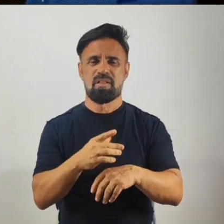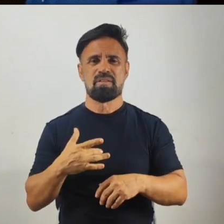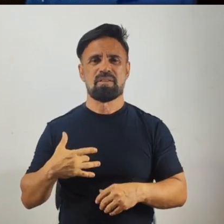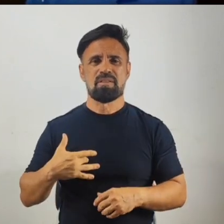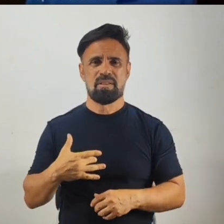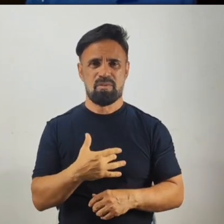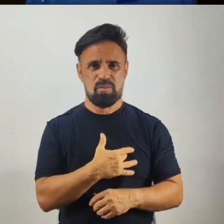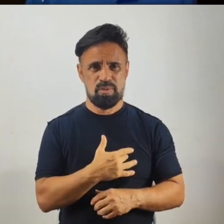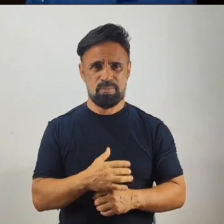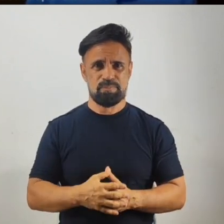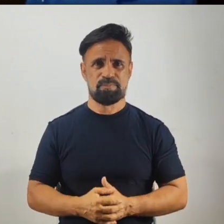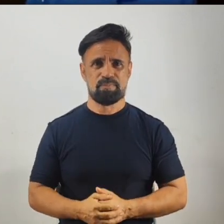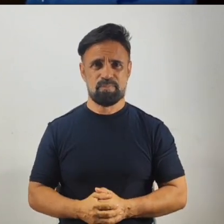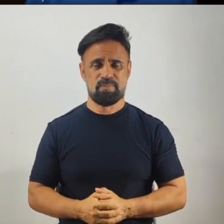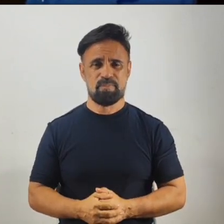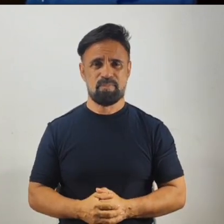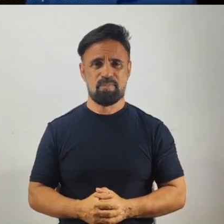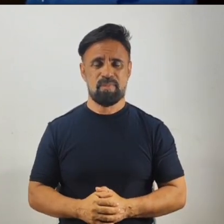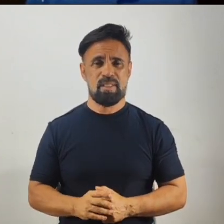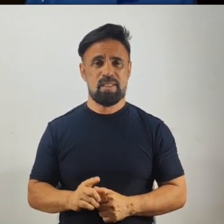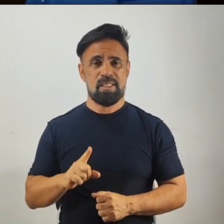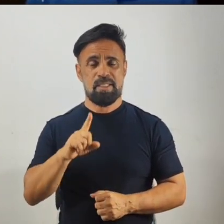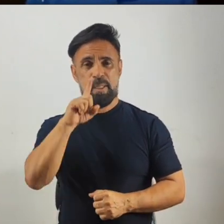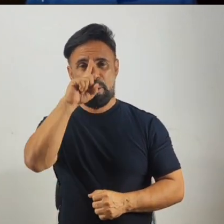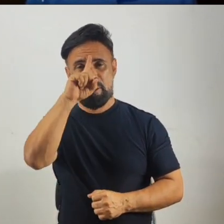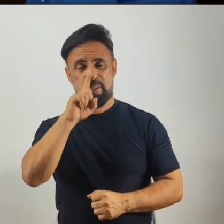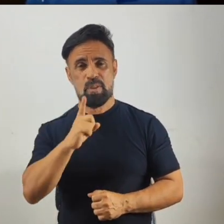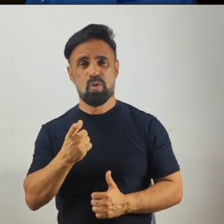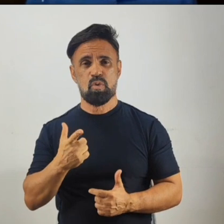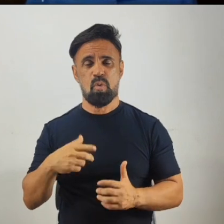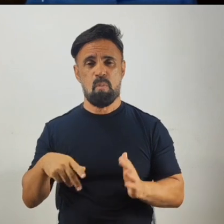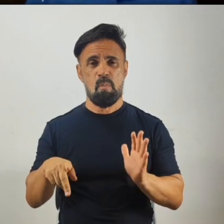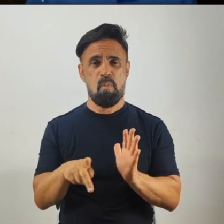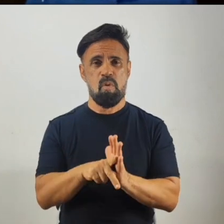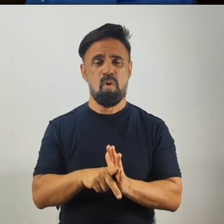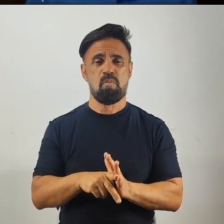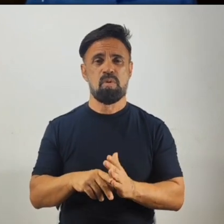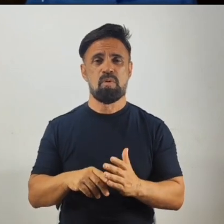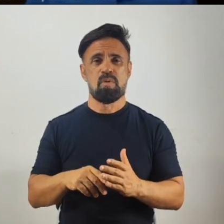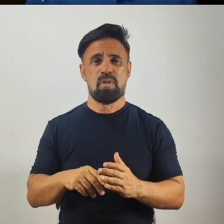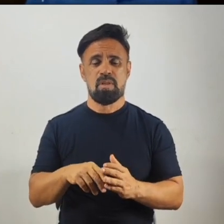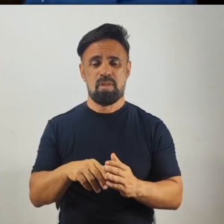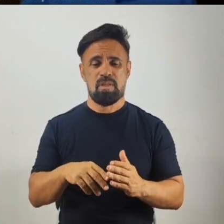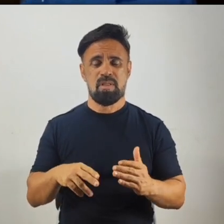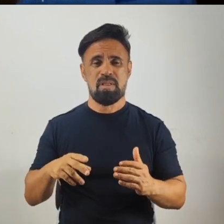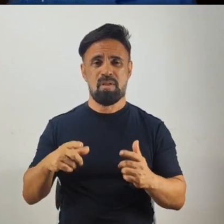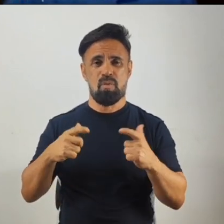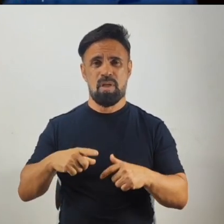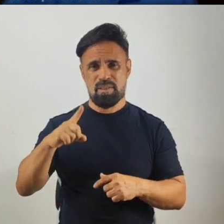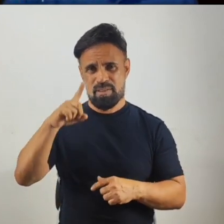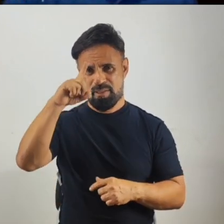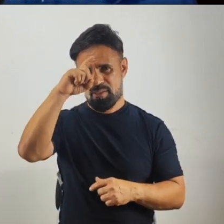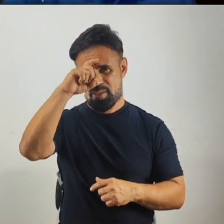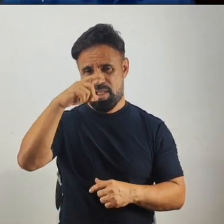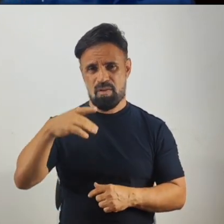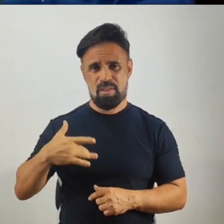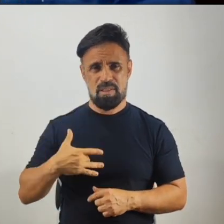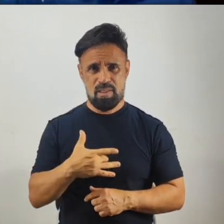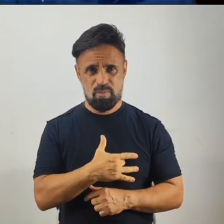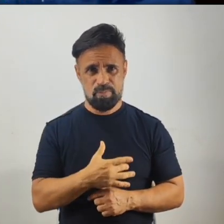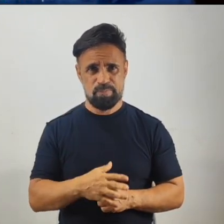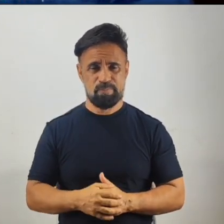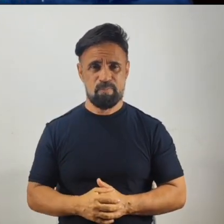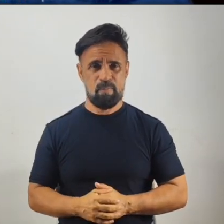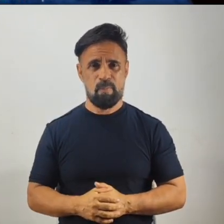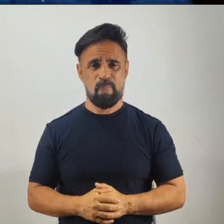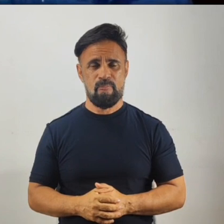na vigilância sanitária e a execução de ações de gerenciamento de riscos específicos para as unidades de